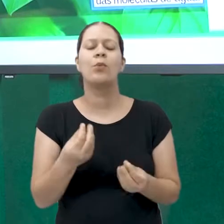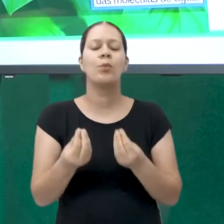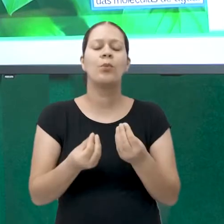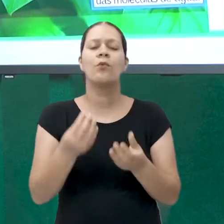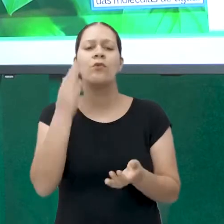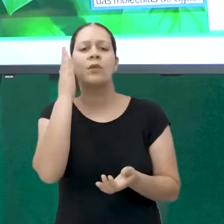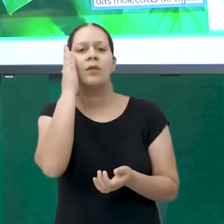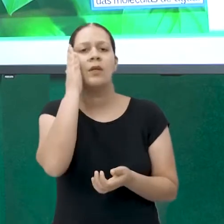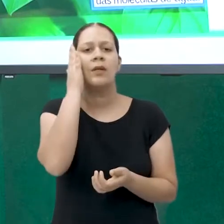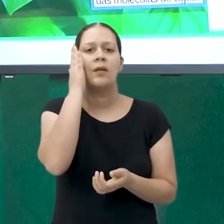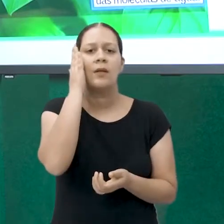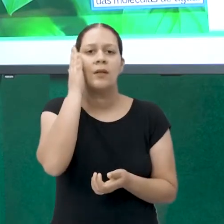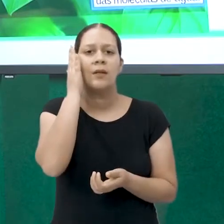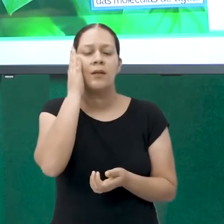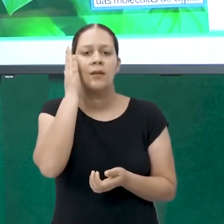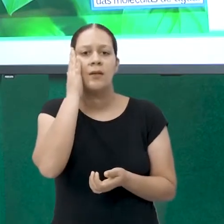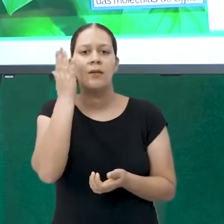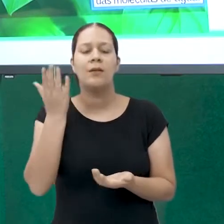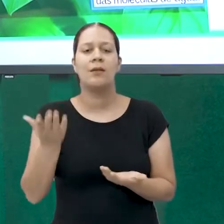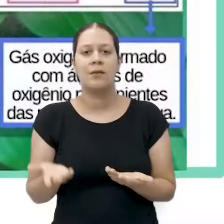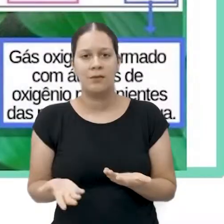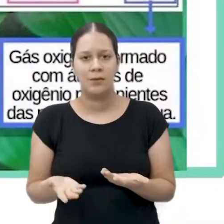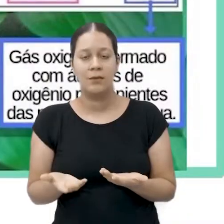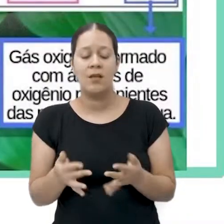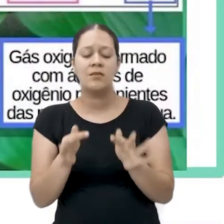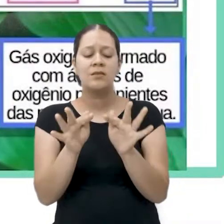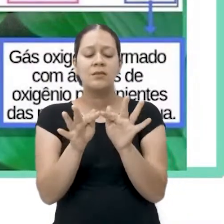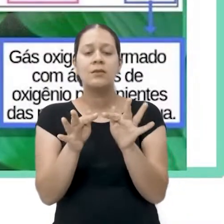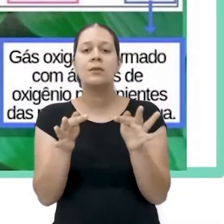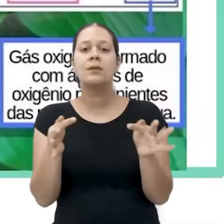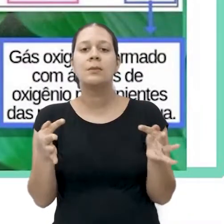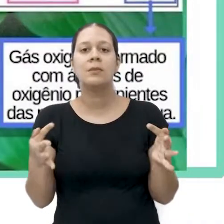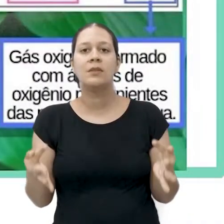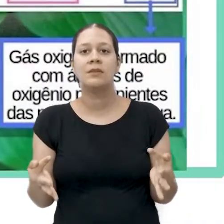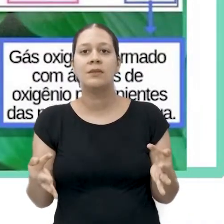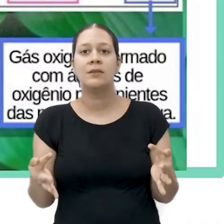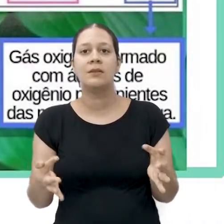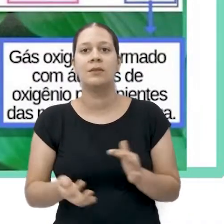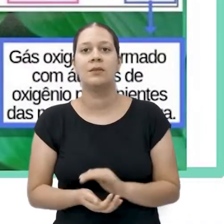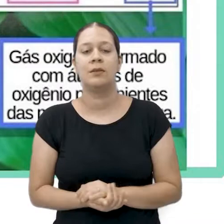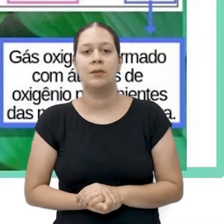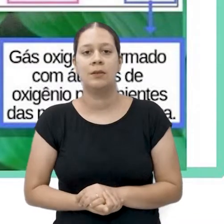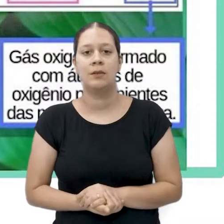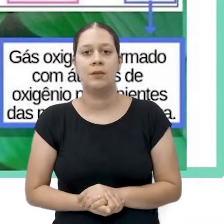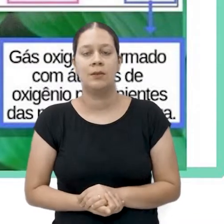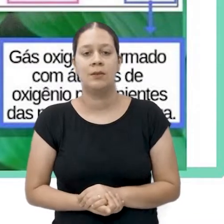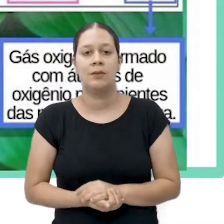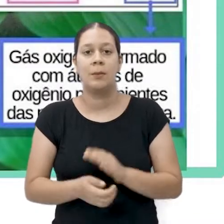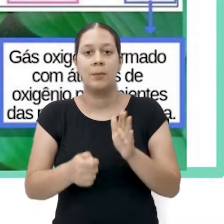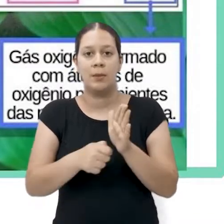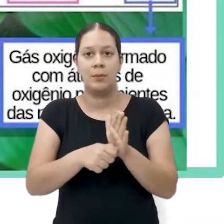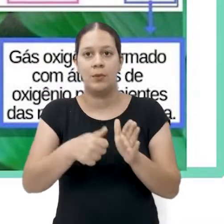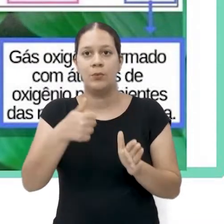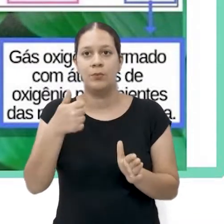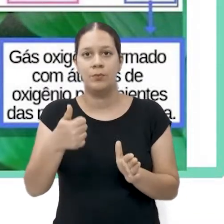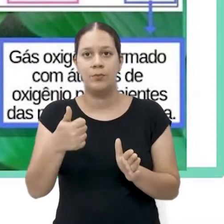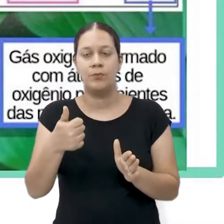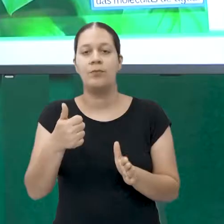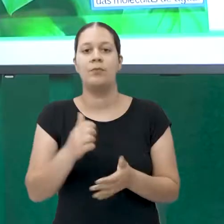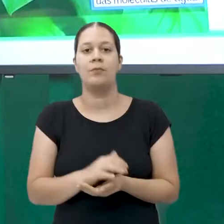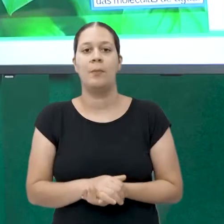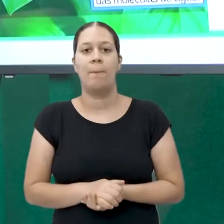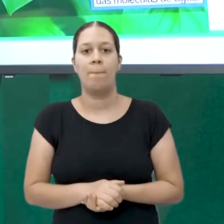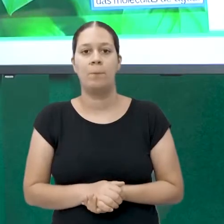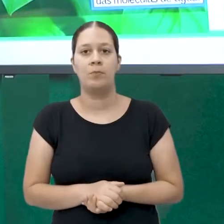fotossíntese tem essa fórmula aqui. E é de novo uma coisa muito legal de ver. Olha, cara, que espetáculo